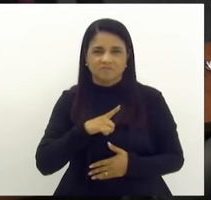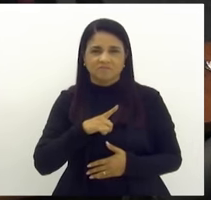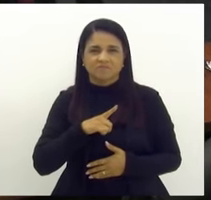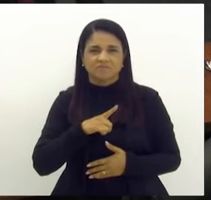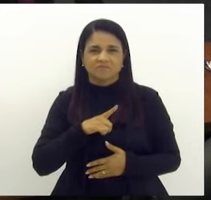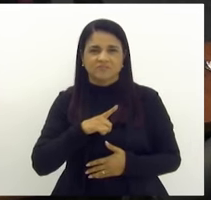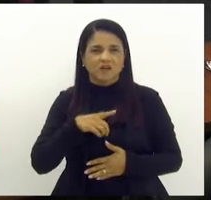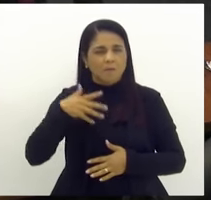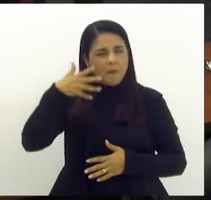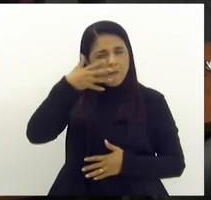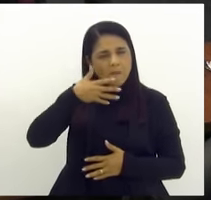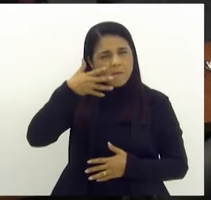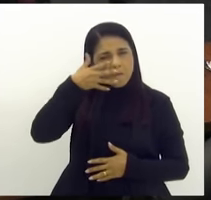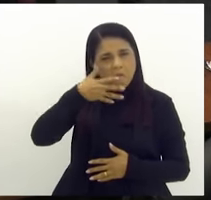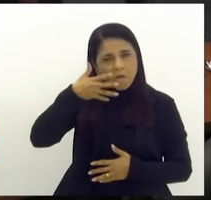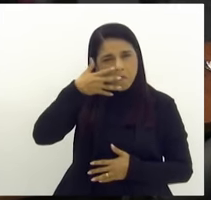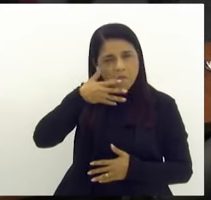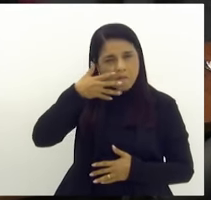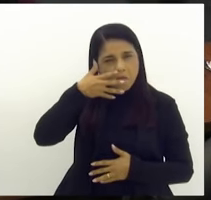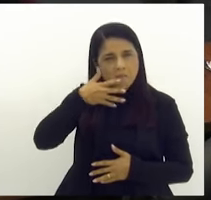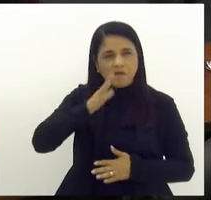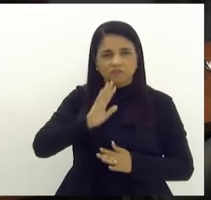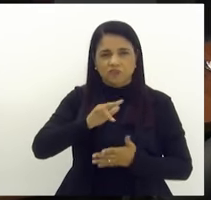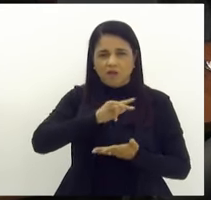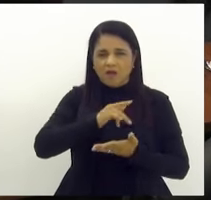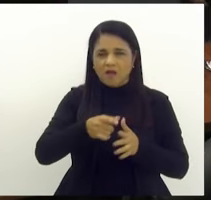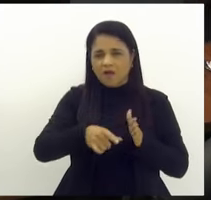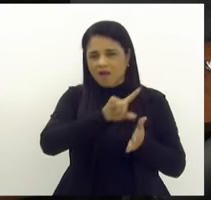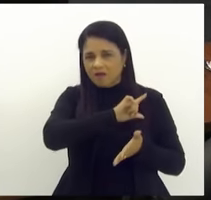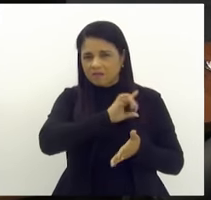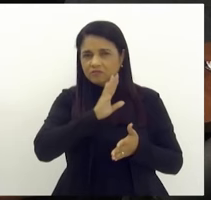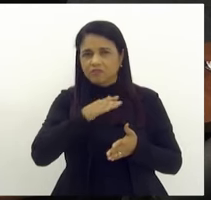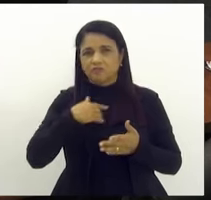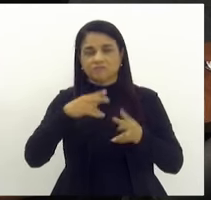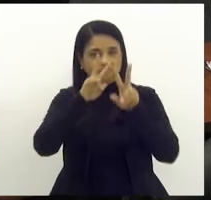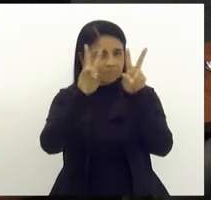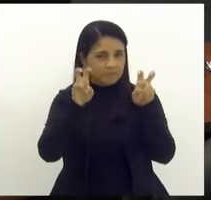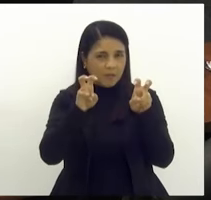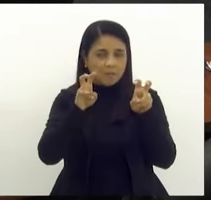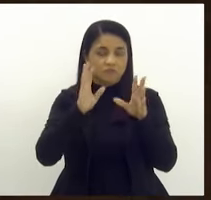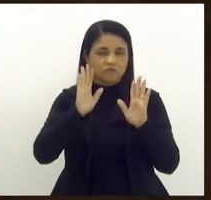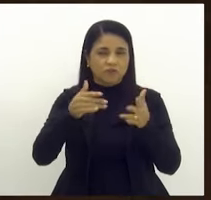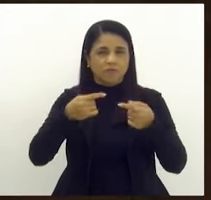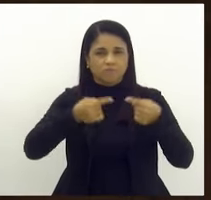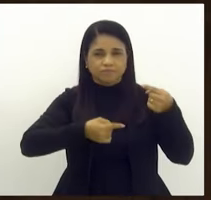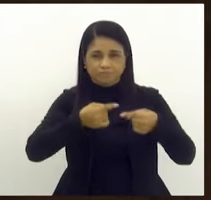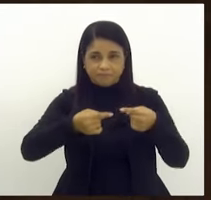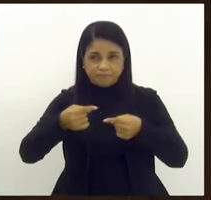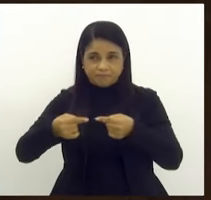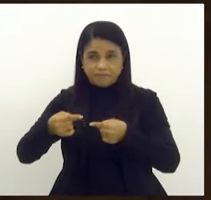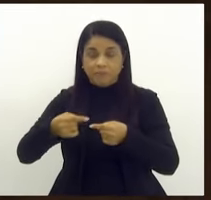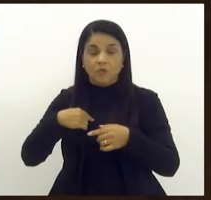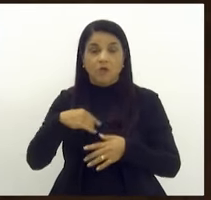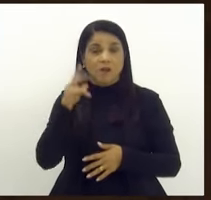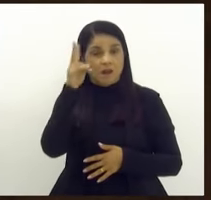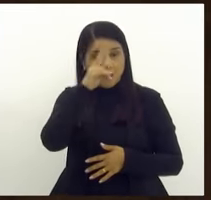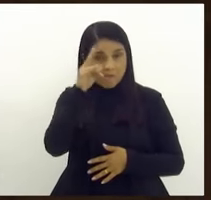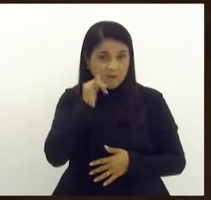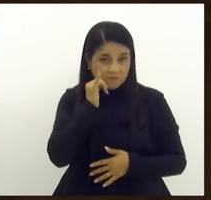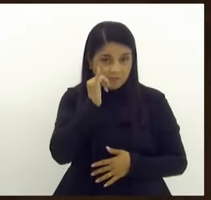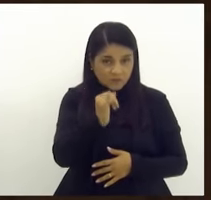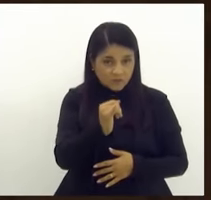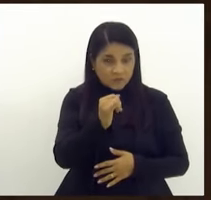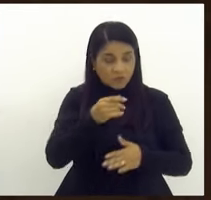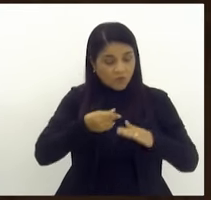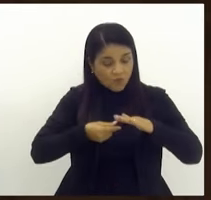discursou e desmembrou a matéria que a gente tá discutindo mas eu queria lembrar o objeto do do